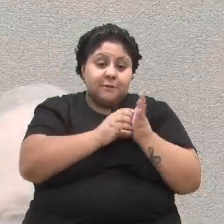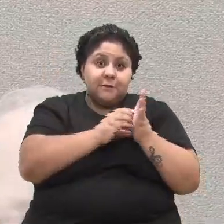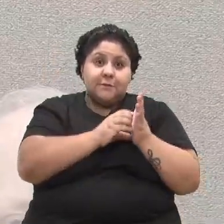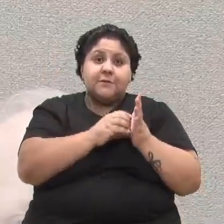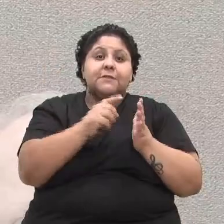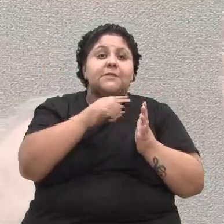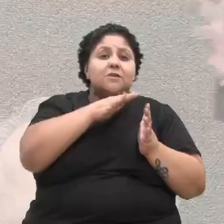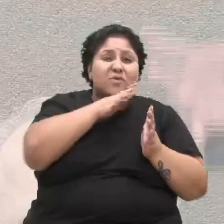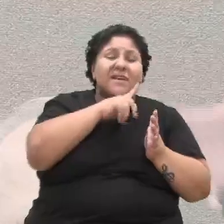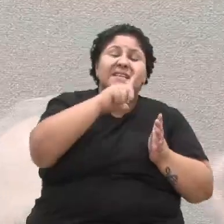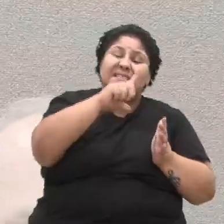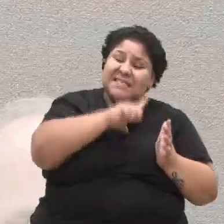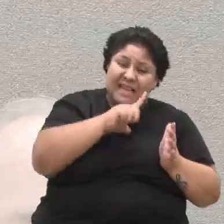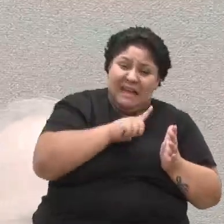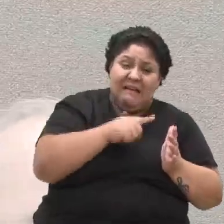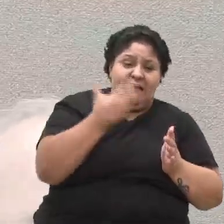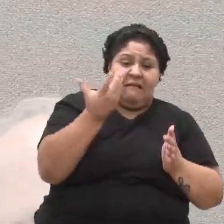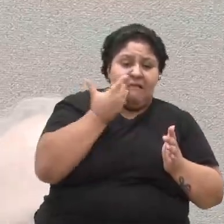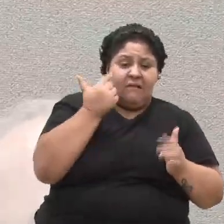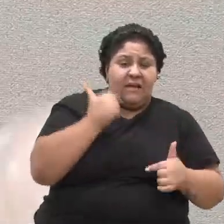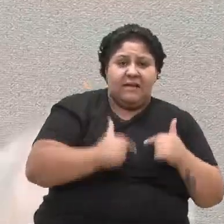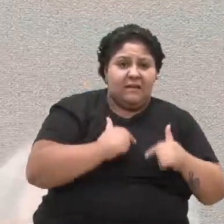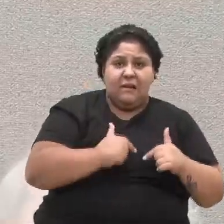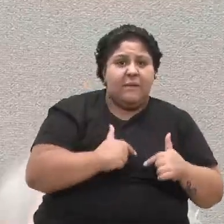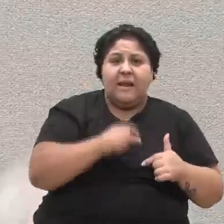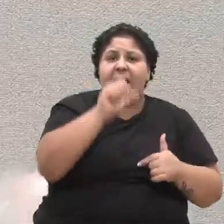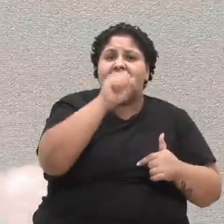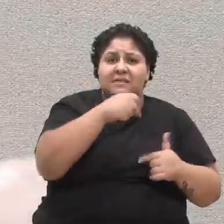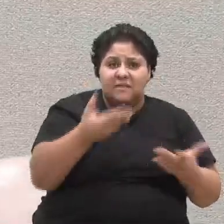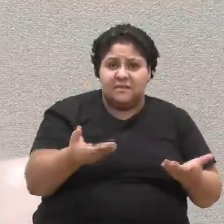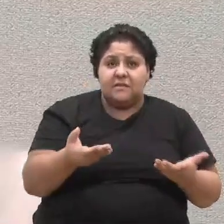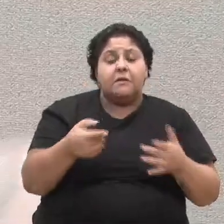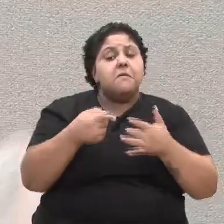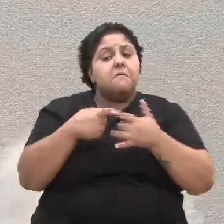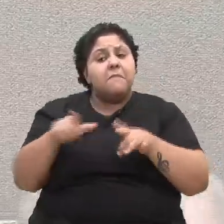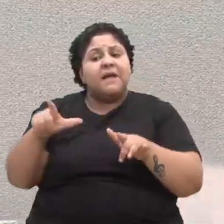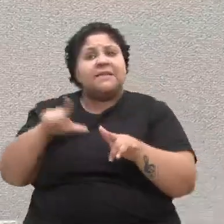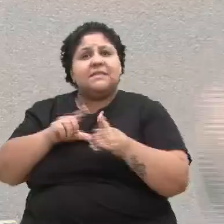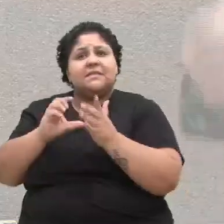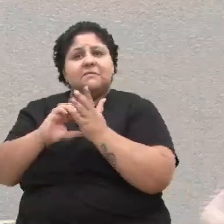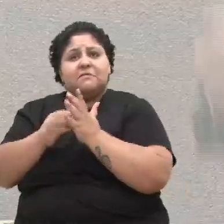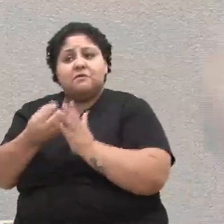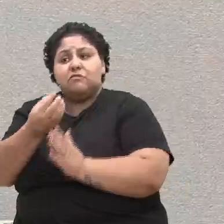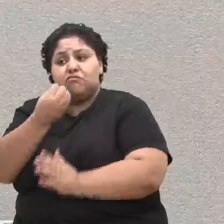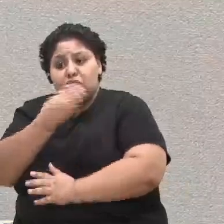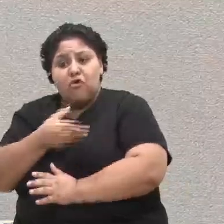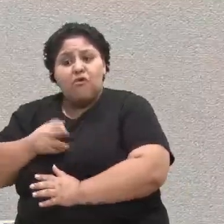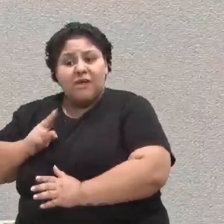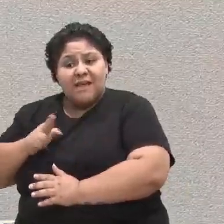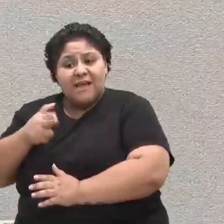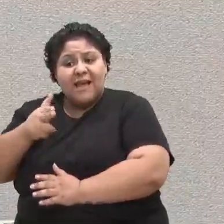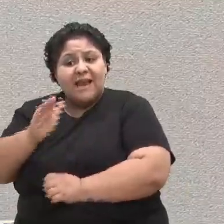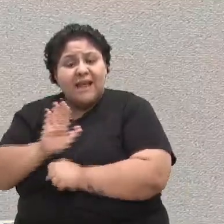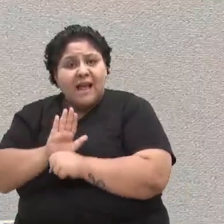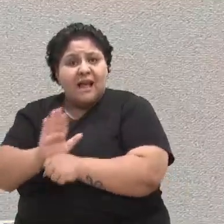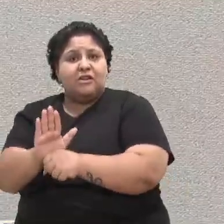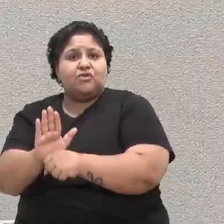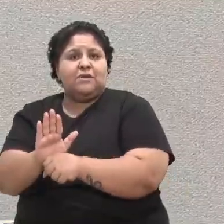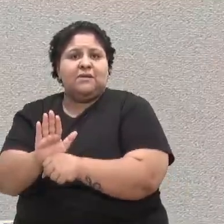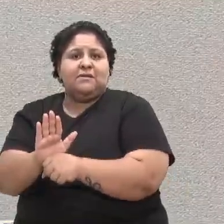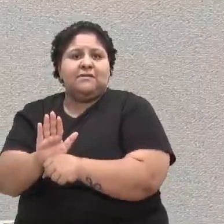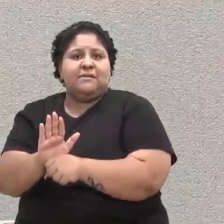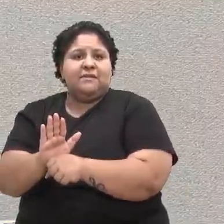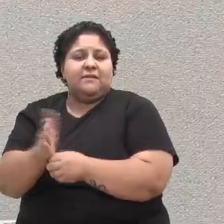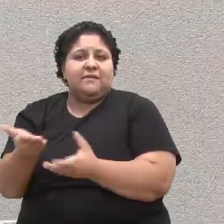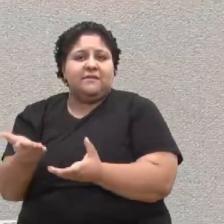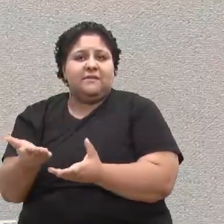ruim? Tem, servidor que não quer trabalhar, servidor mais preguiçoso, mas tem servidores muito bons que querem colaborar. Eles querem colaborar,